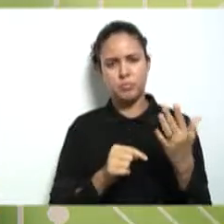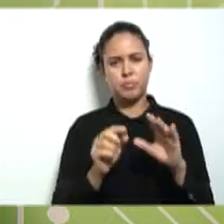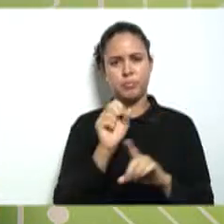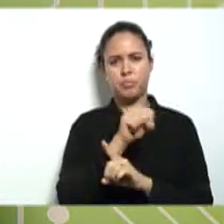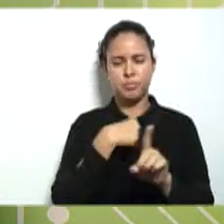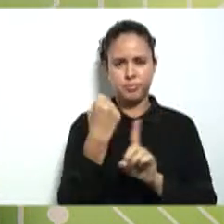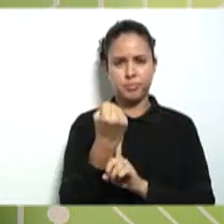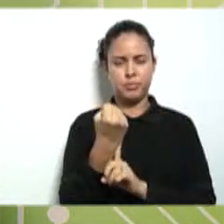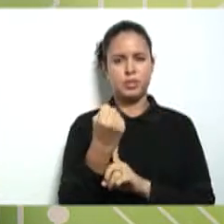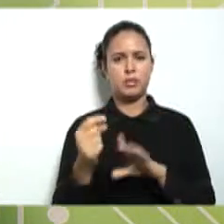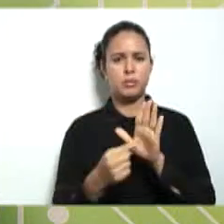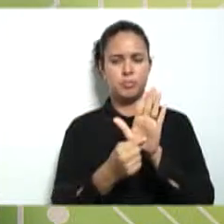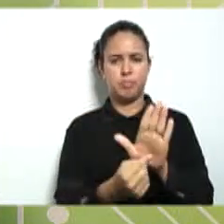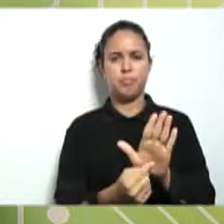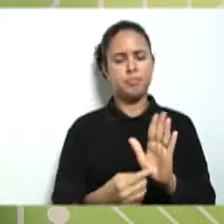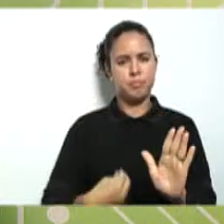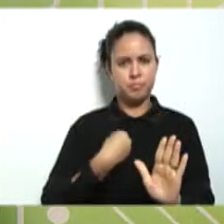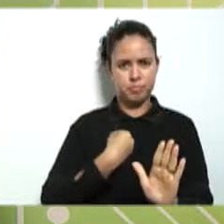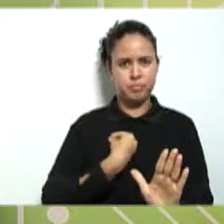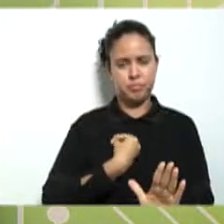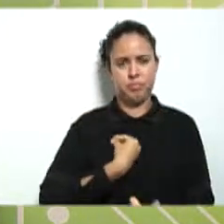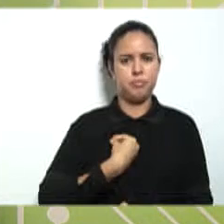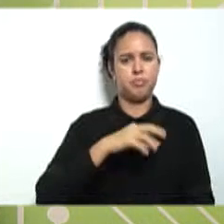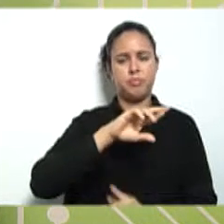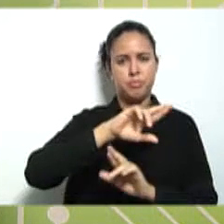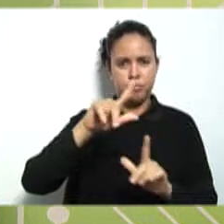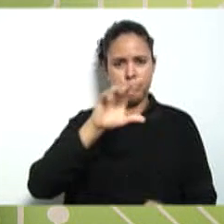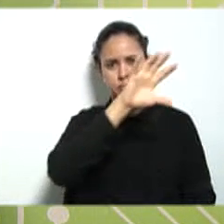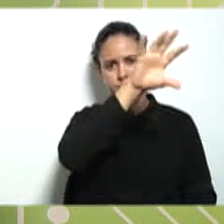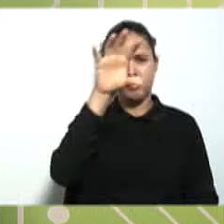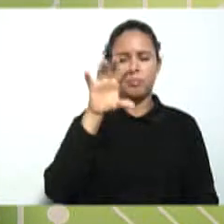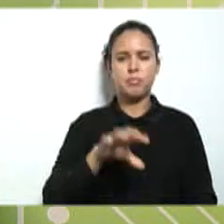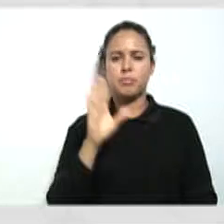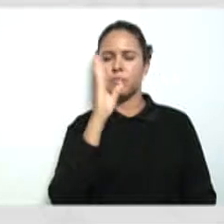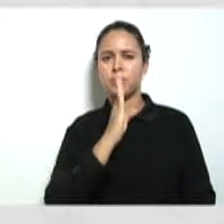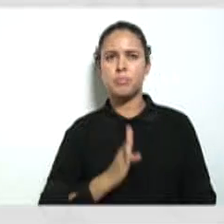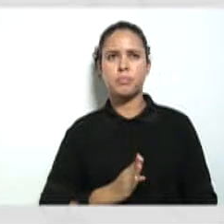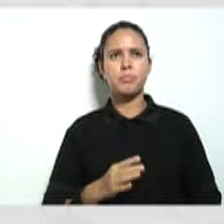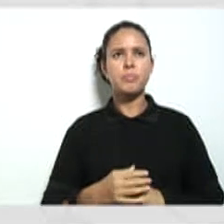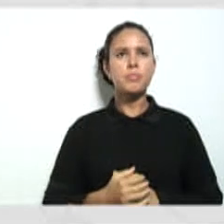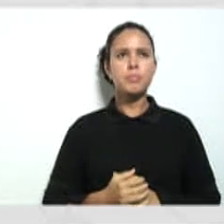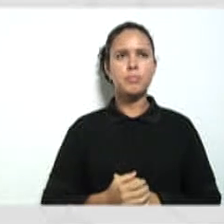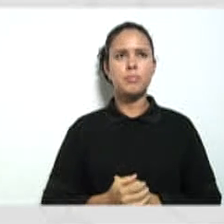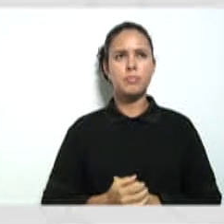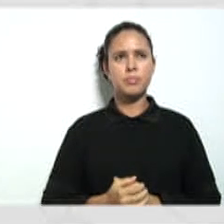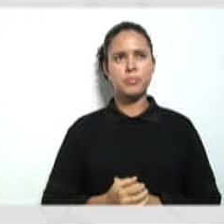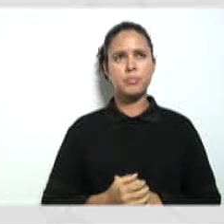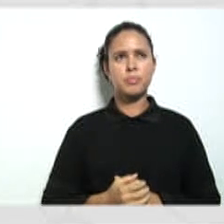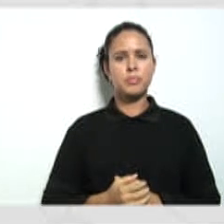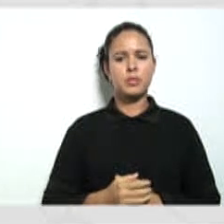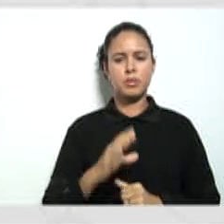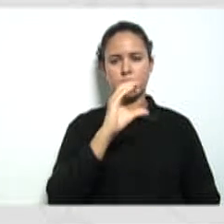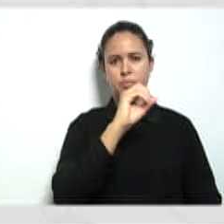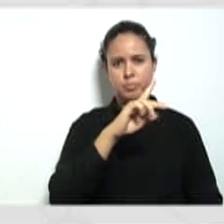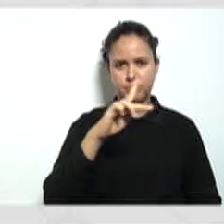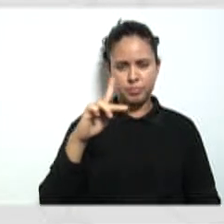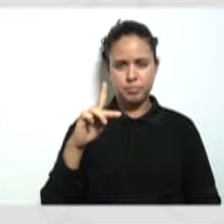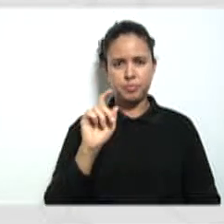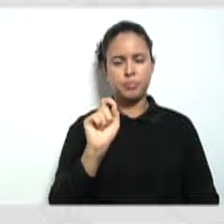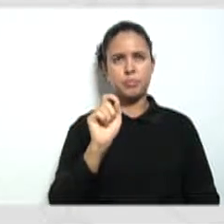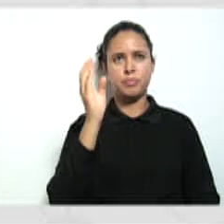vida nas diferentes regiões do país. A gente vê que o cooperativismo, como a gente colocou no nosso slide, ele fala que o